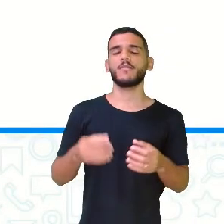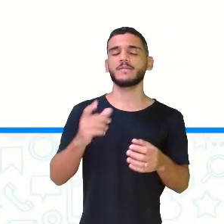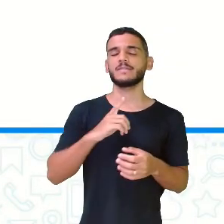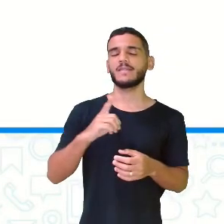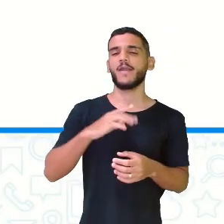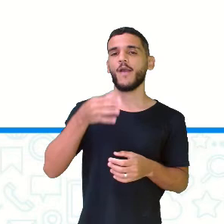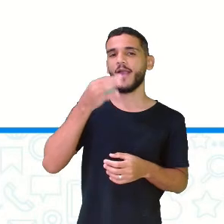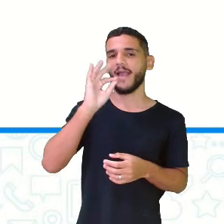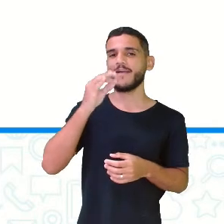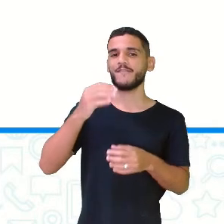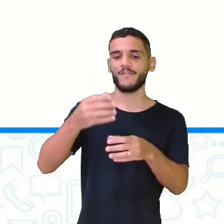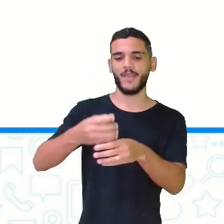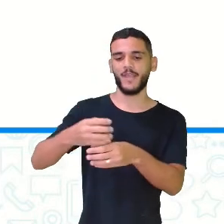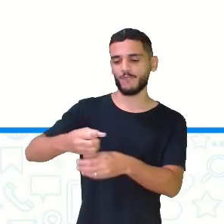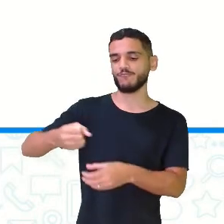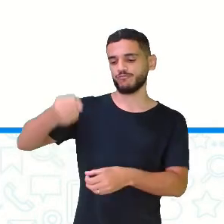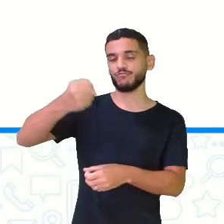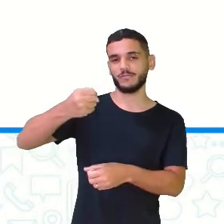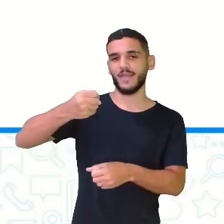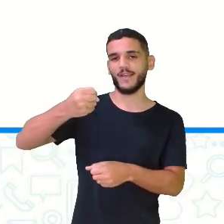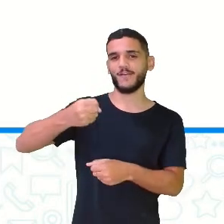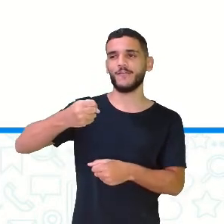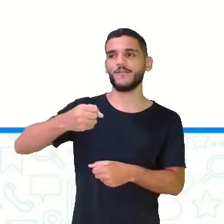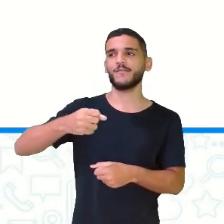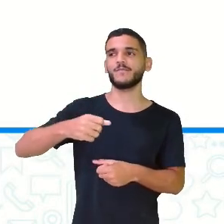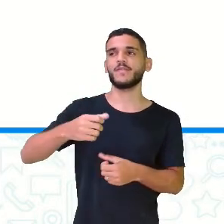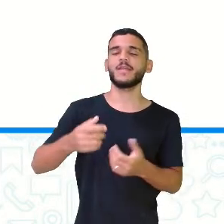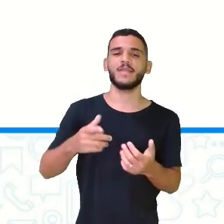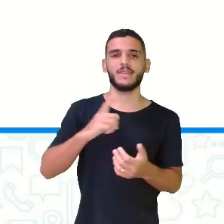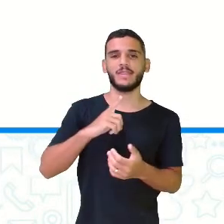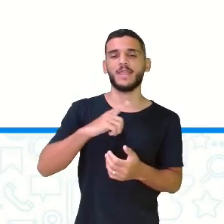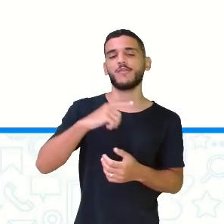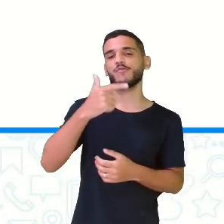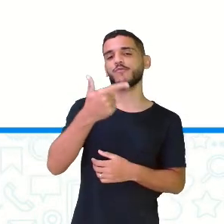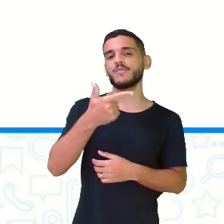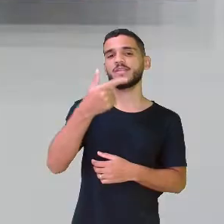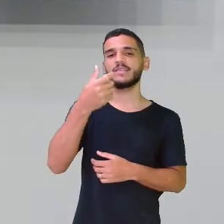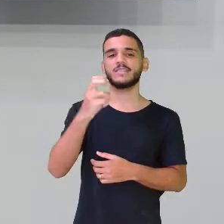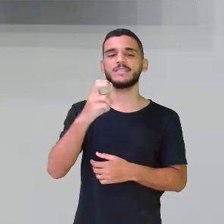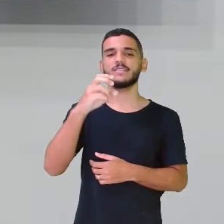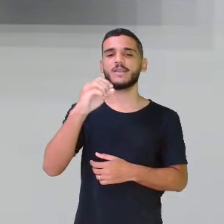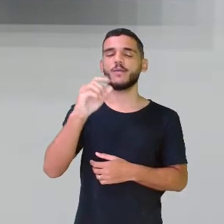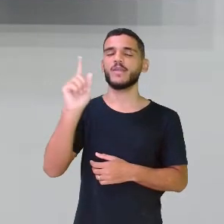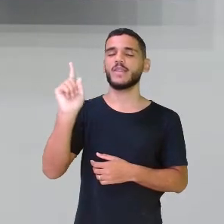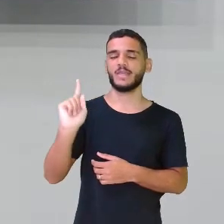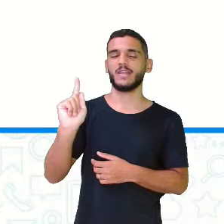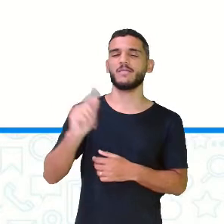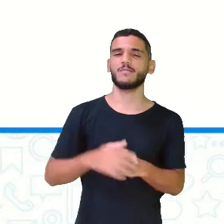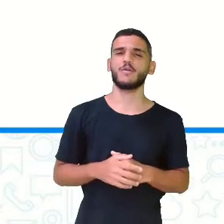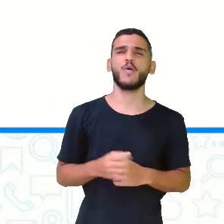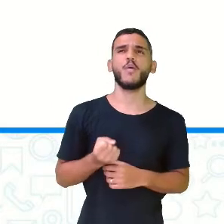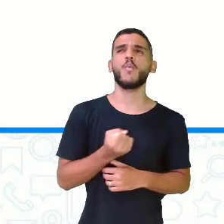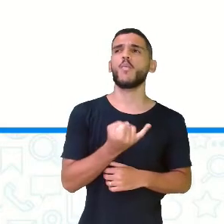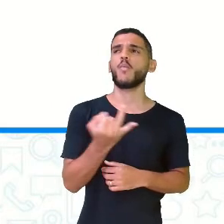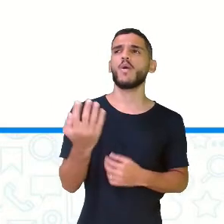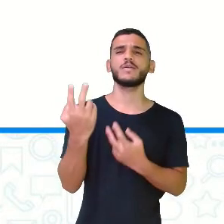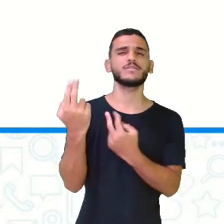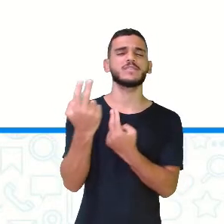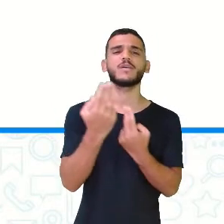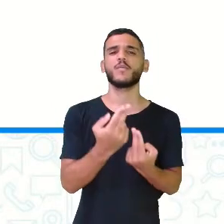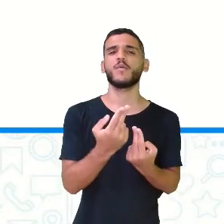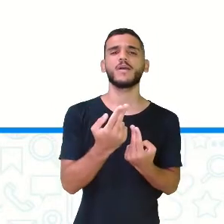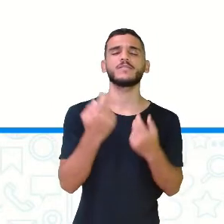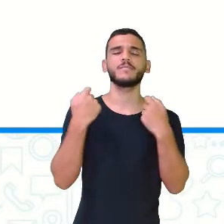possui 250 gramas. Inclusive está caríssimo, tá? Caríssimo. Quantos pacotes iguais a esse